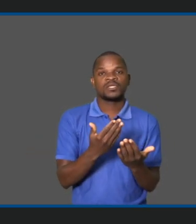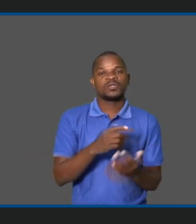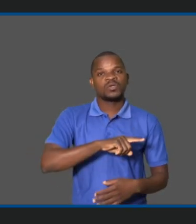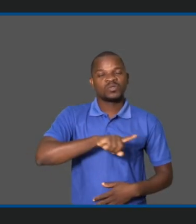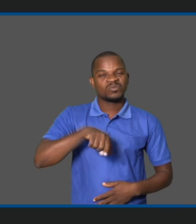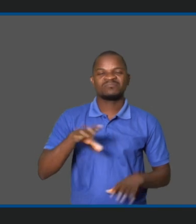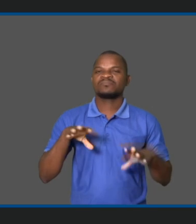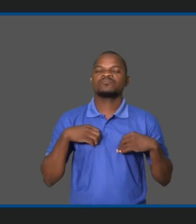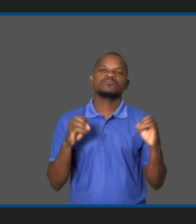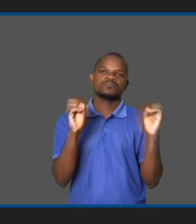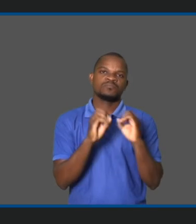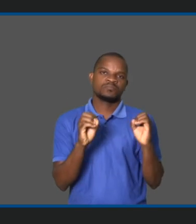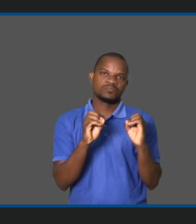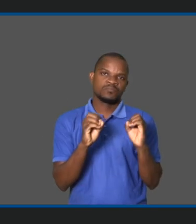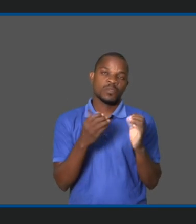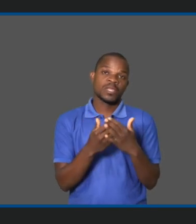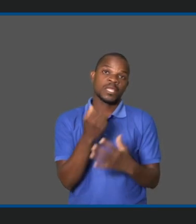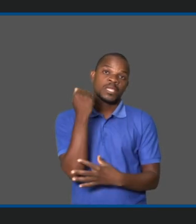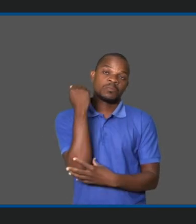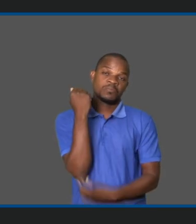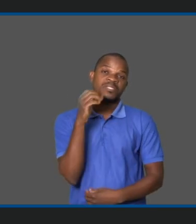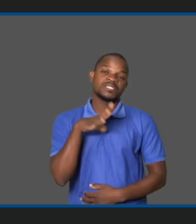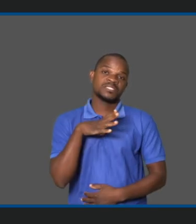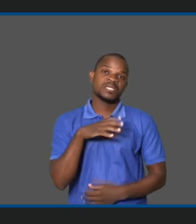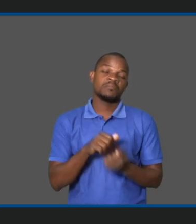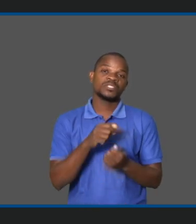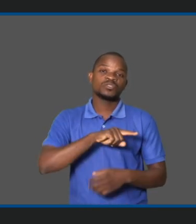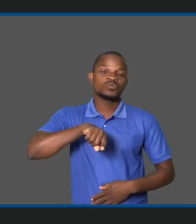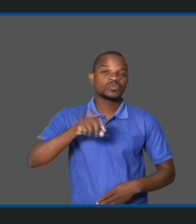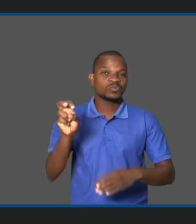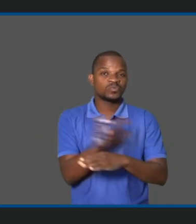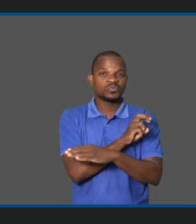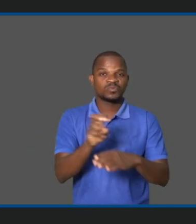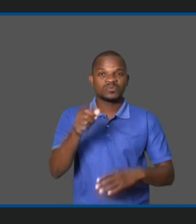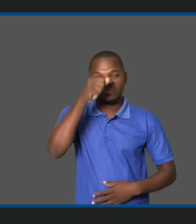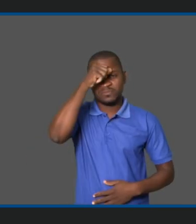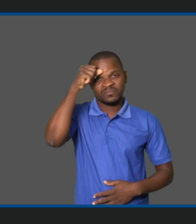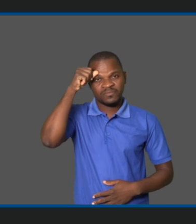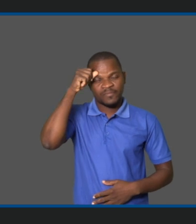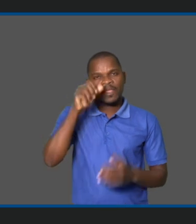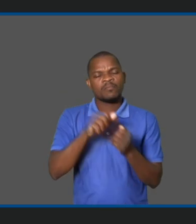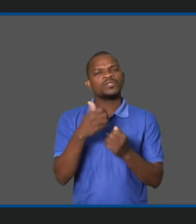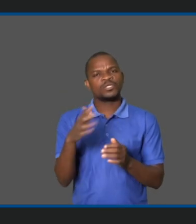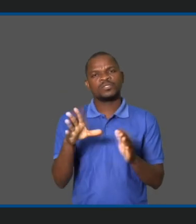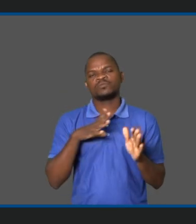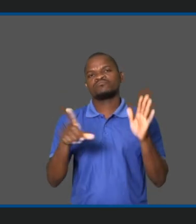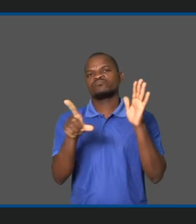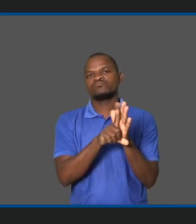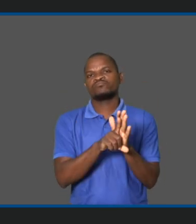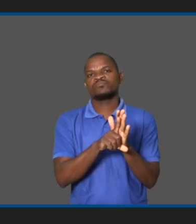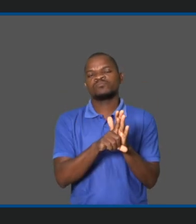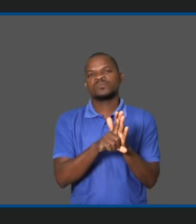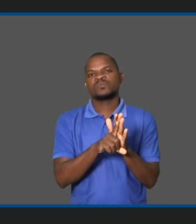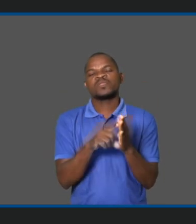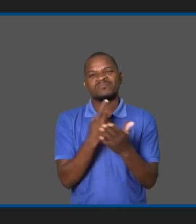controlar. Mas com esta coisa obrigatória, que é muito importante para a salvaguarda da vida de todos nós, as pessoas com